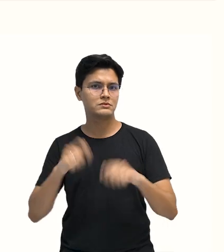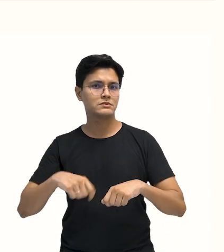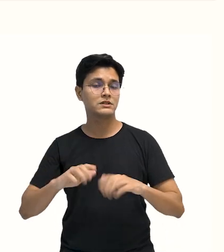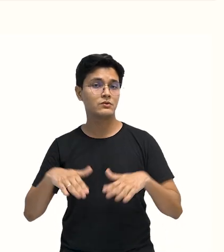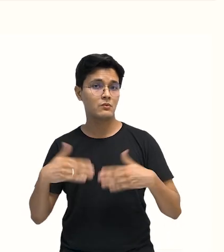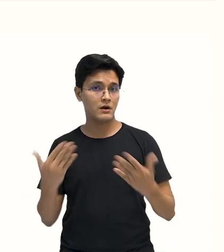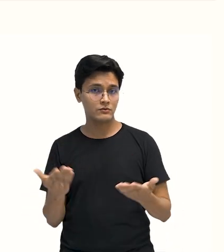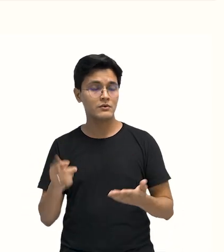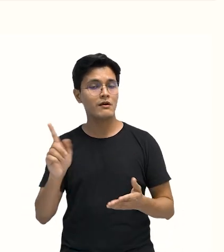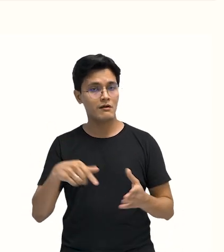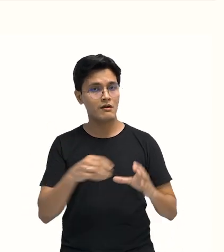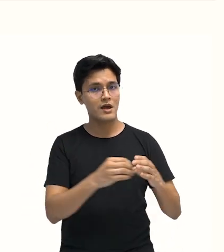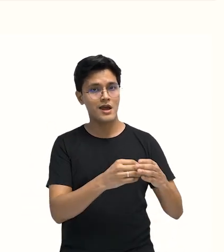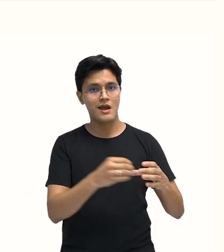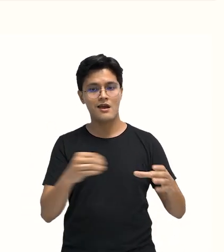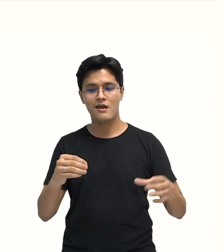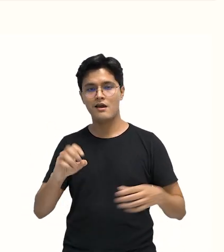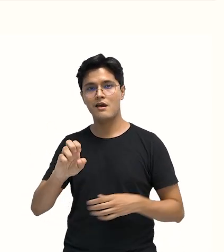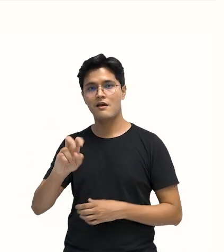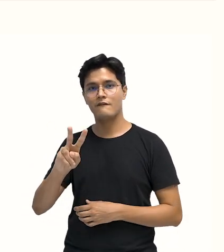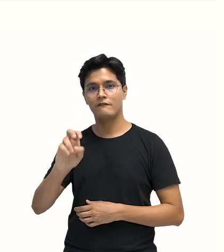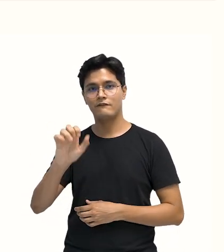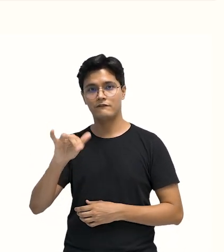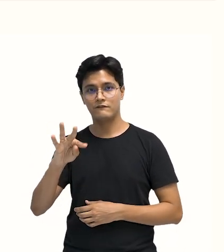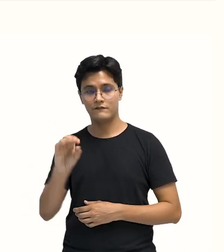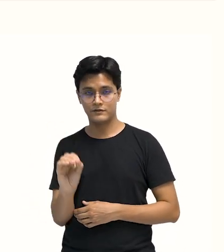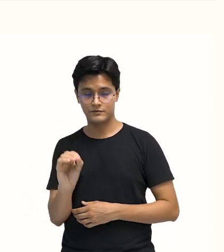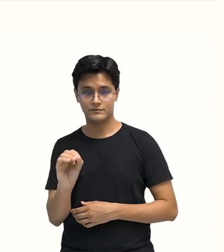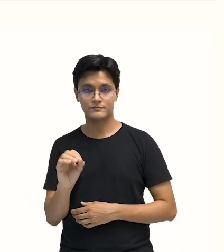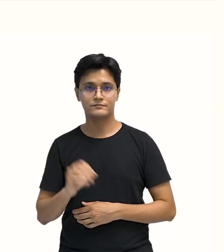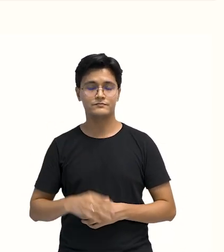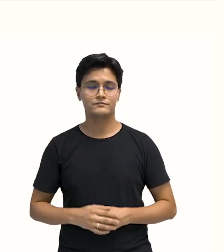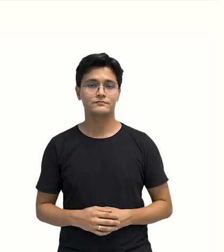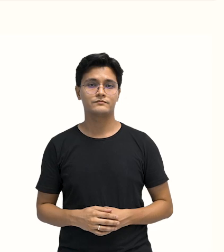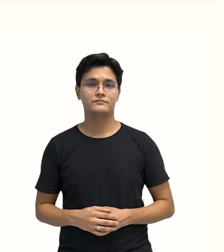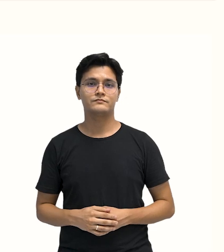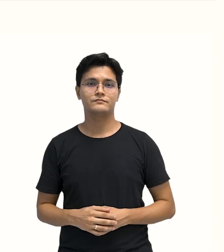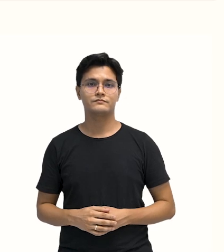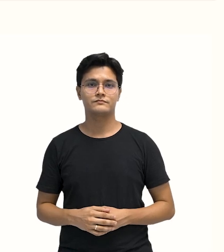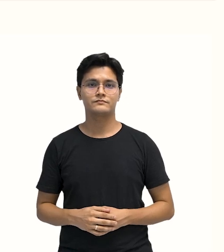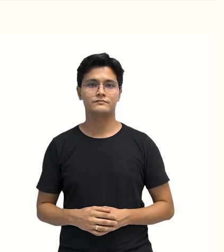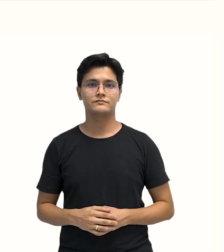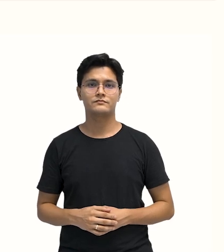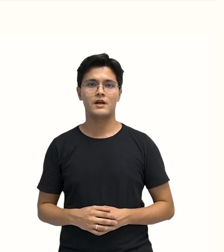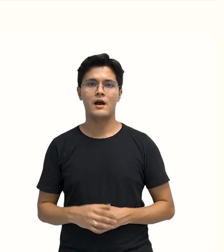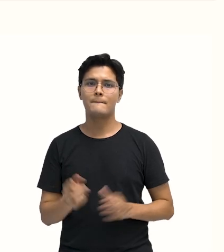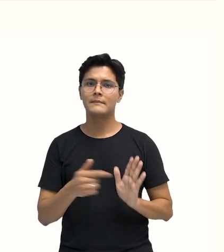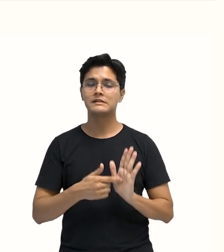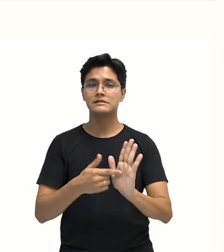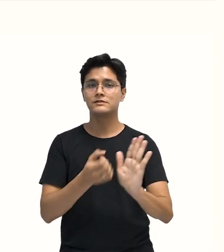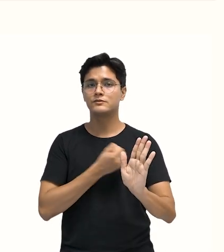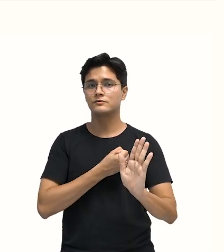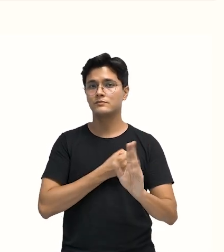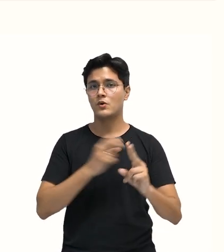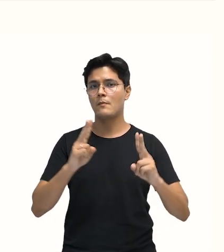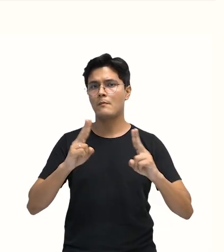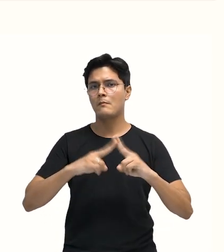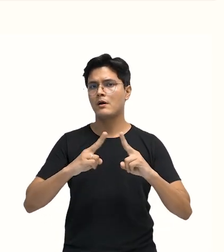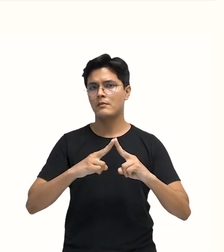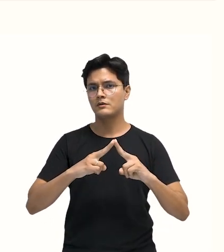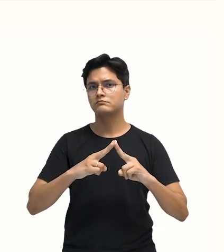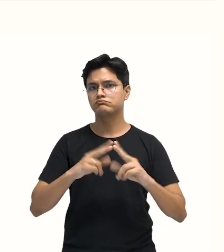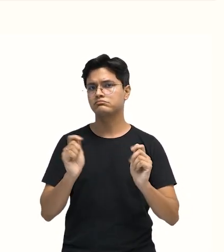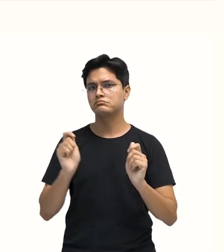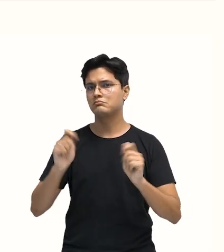os eventos, é aquilo que eu espero que aconteça. Qual é a chance de sair um número par? Então veja que a chance de sair o